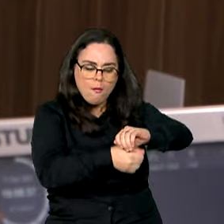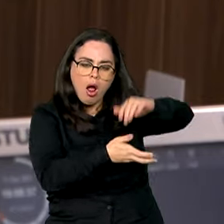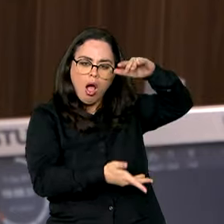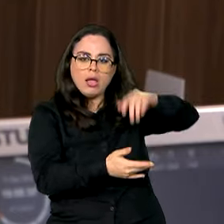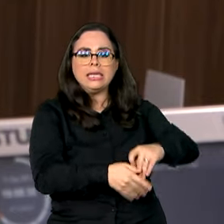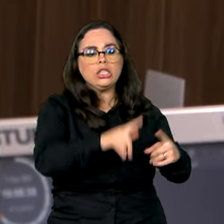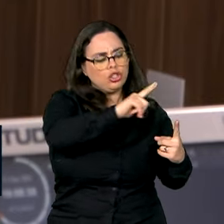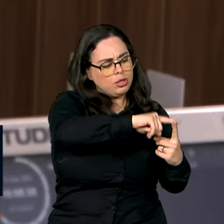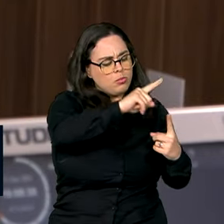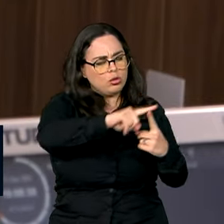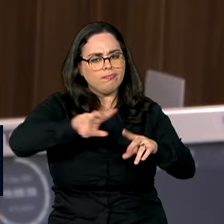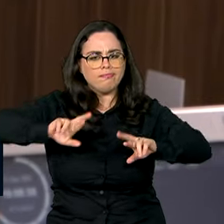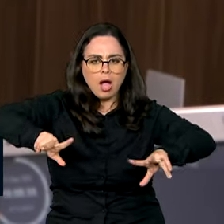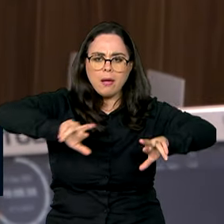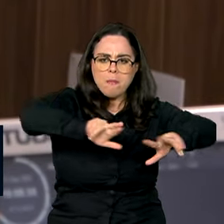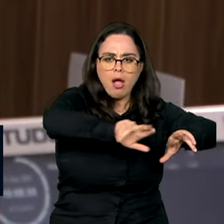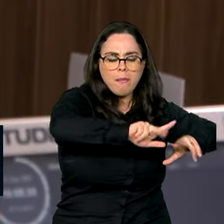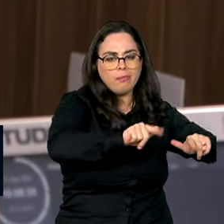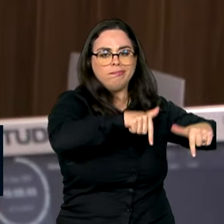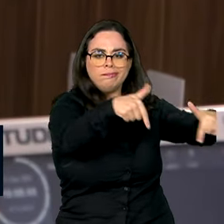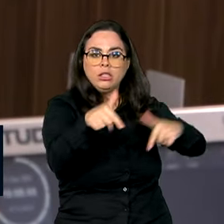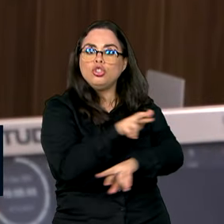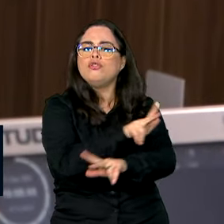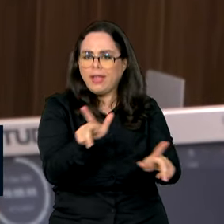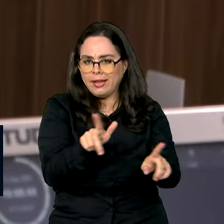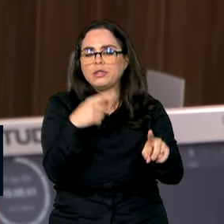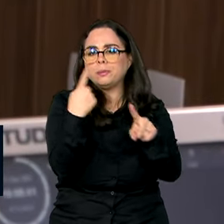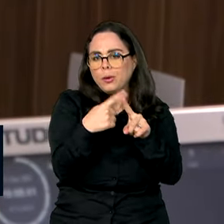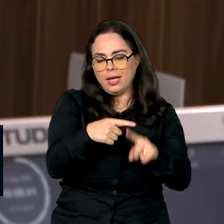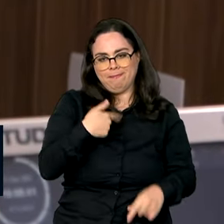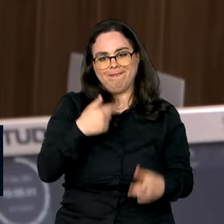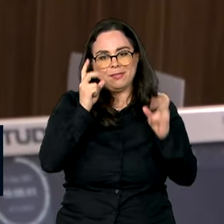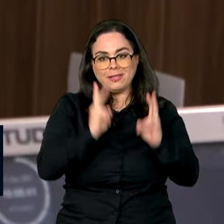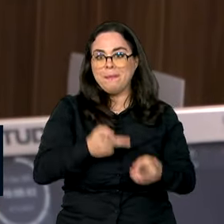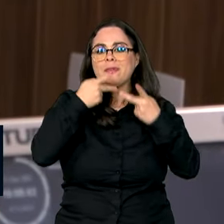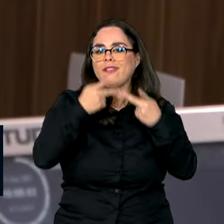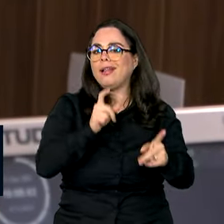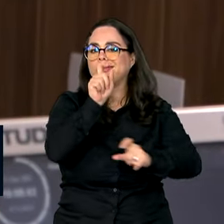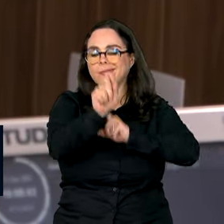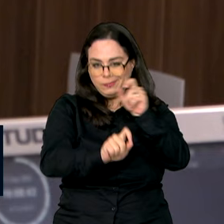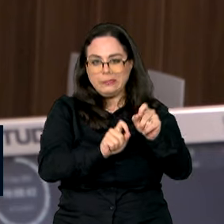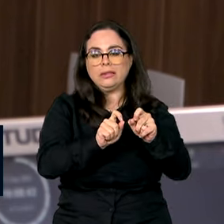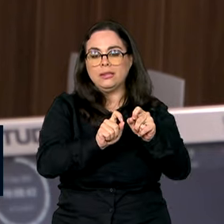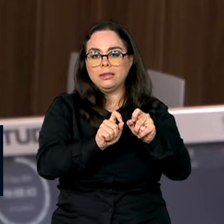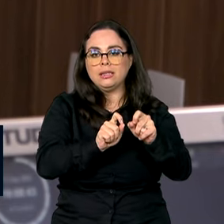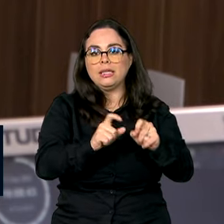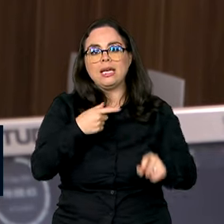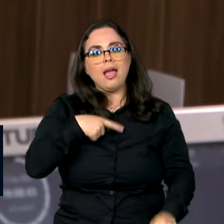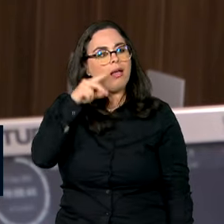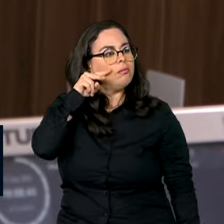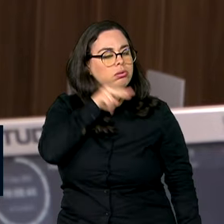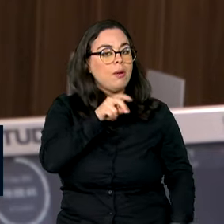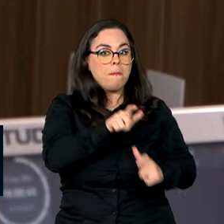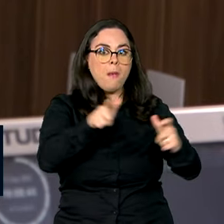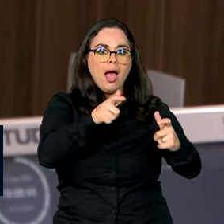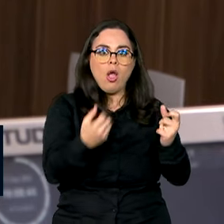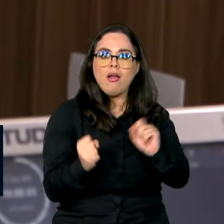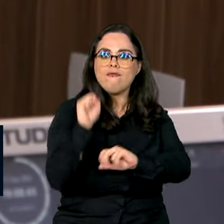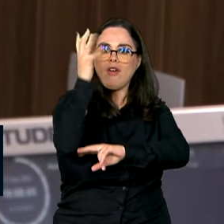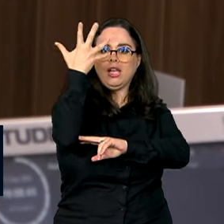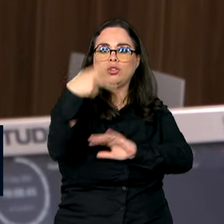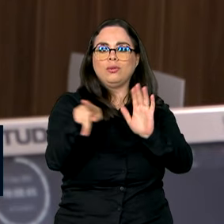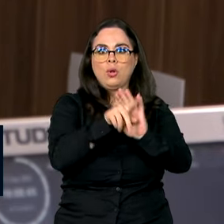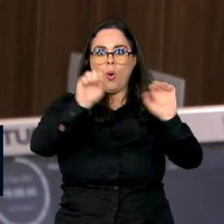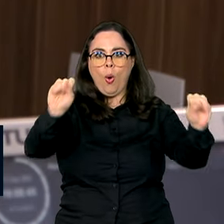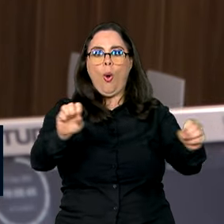São vários tipos diferentes de atuação, porque eu costumo dizer que esse, como é o maior evento da